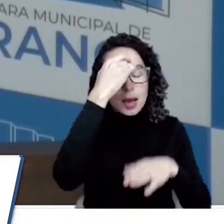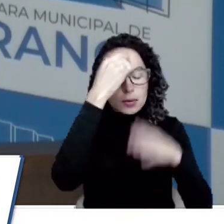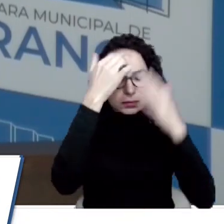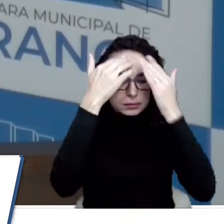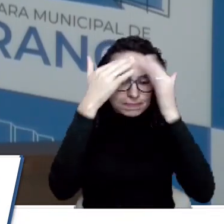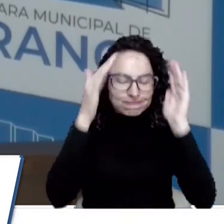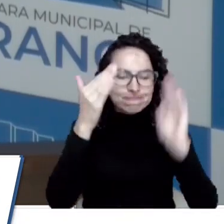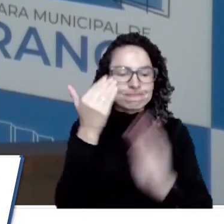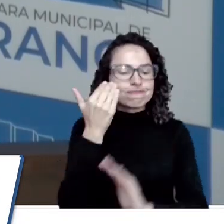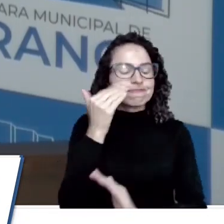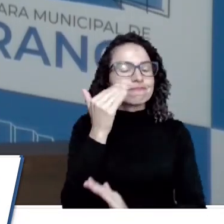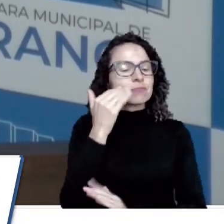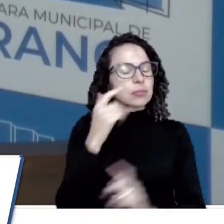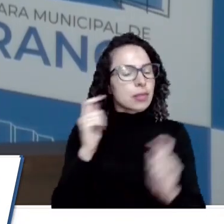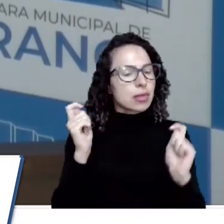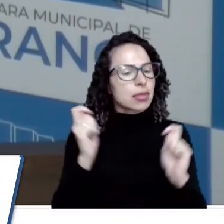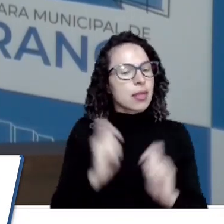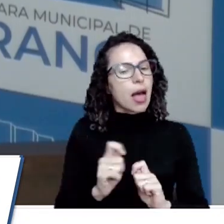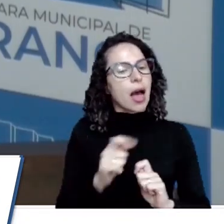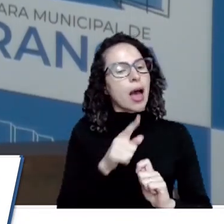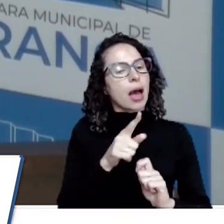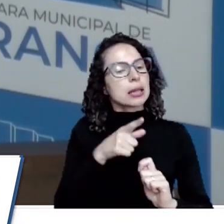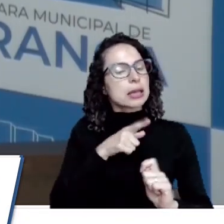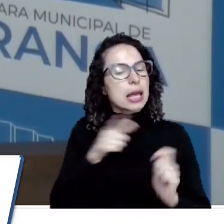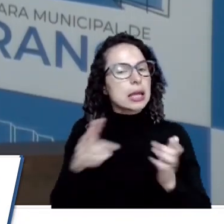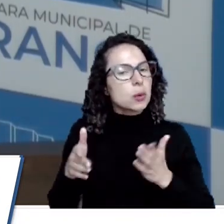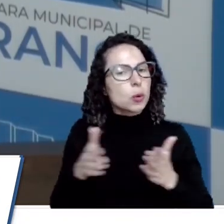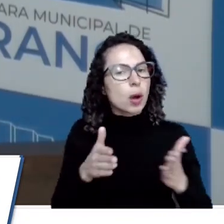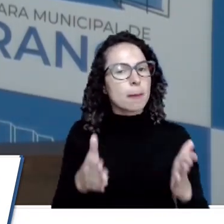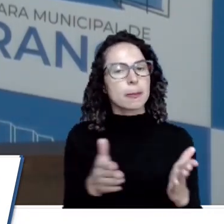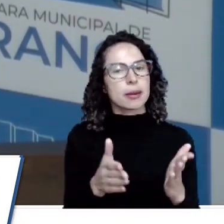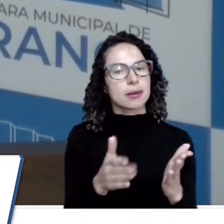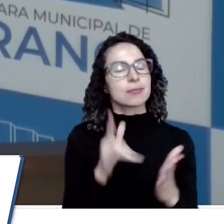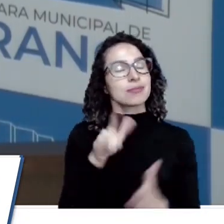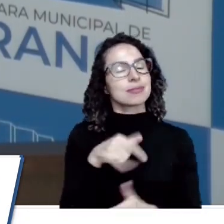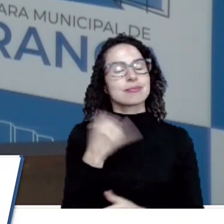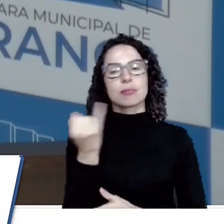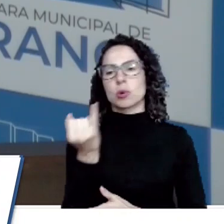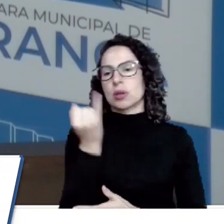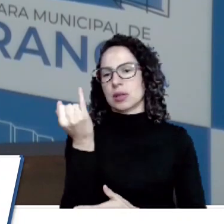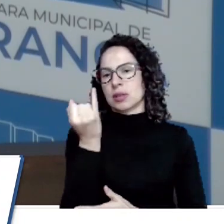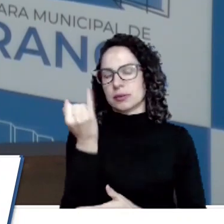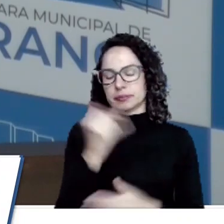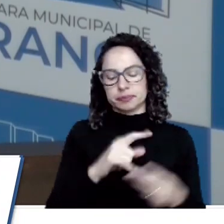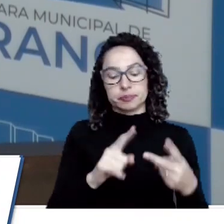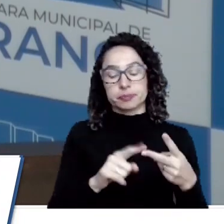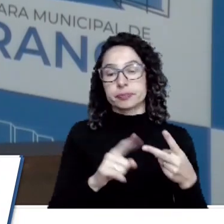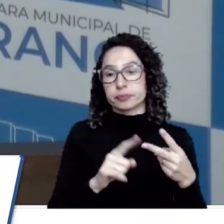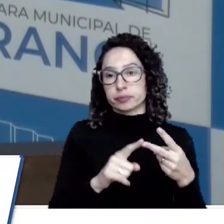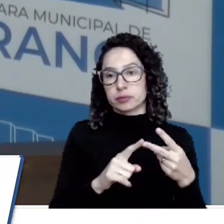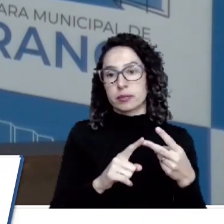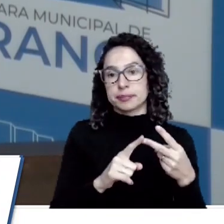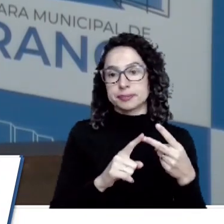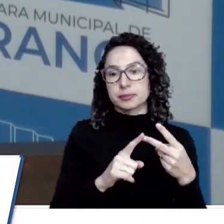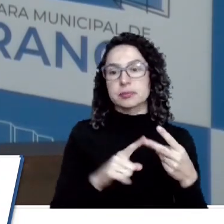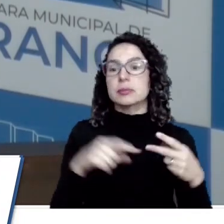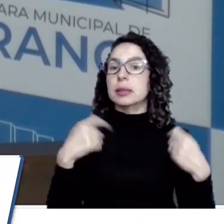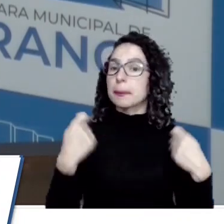é possível, há um caminho. Então, isso é muito importante. Segundo, nós